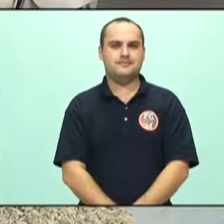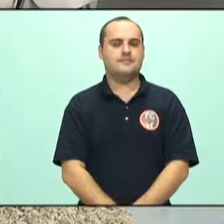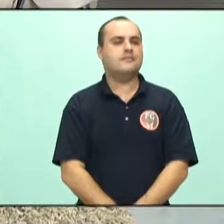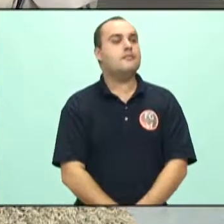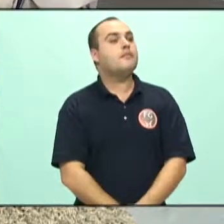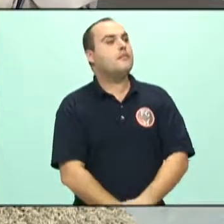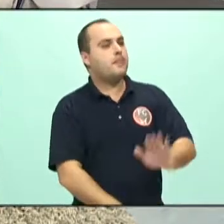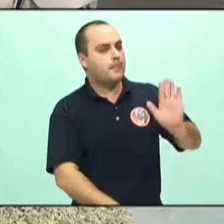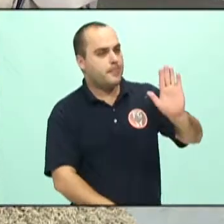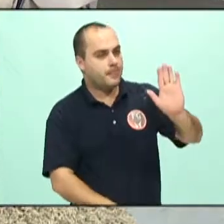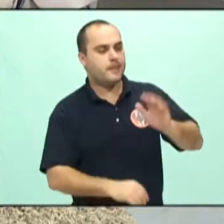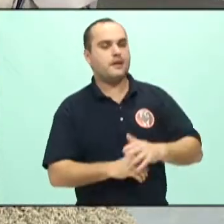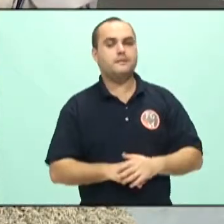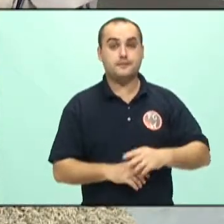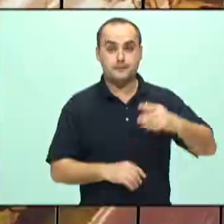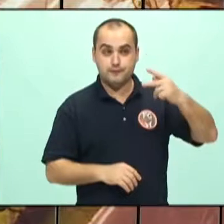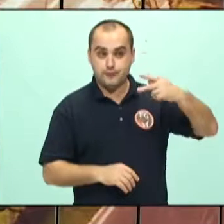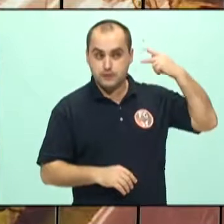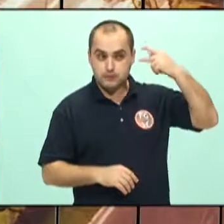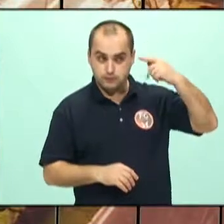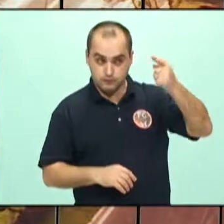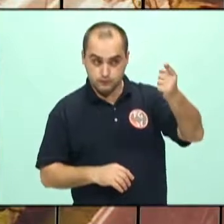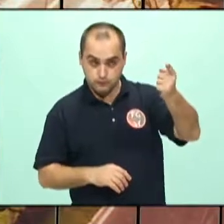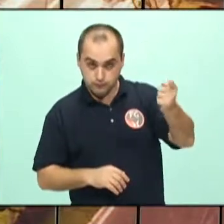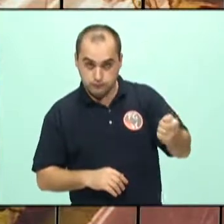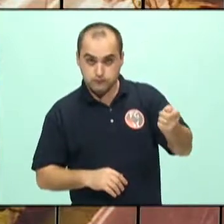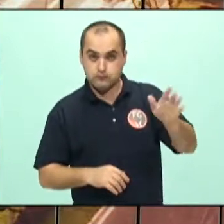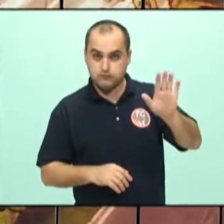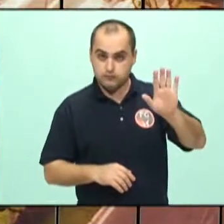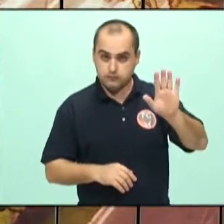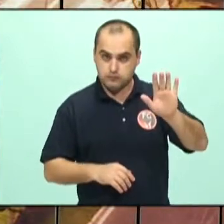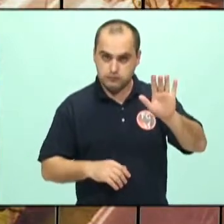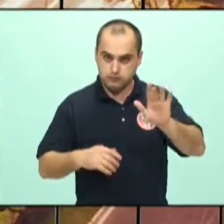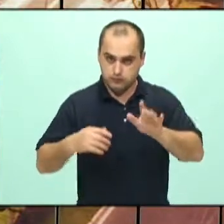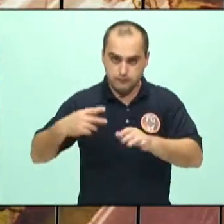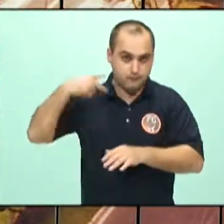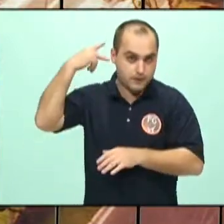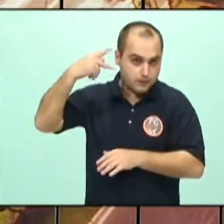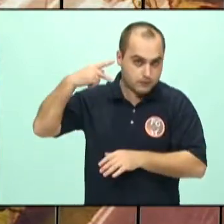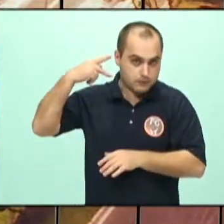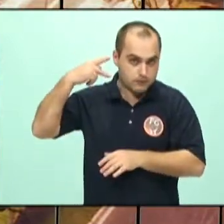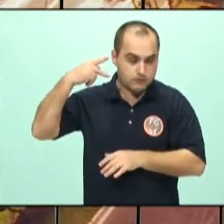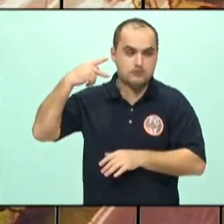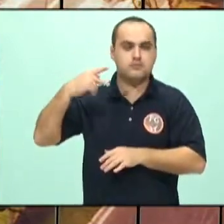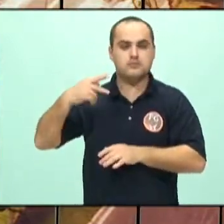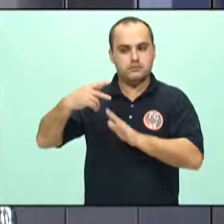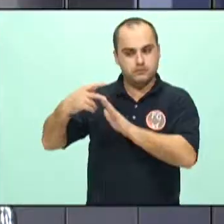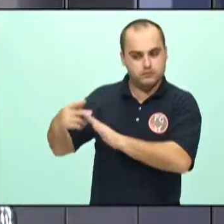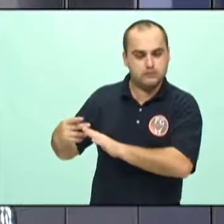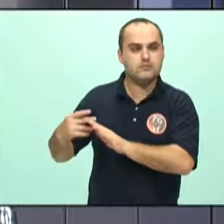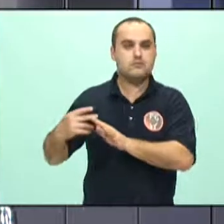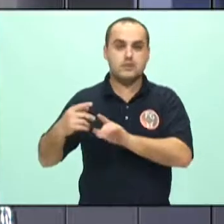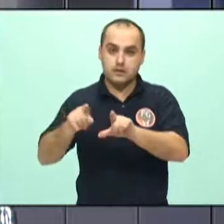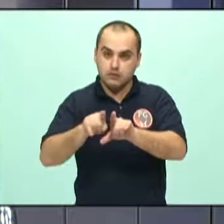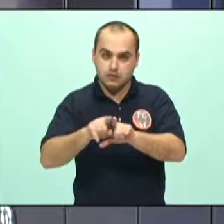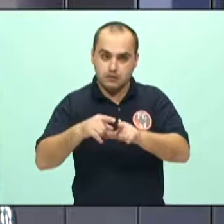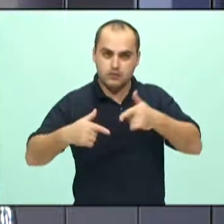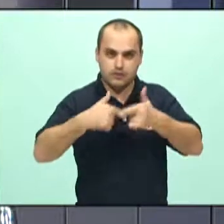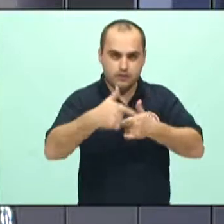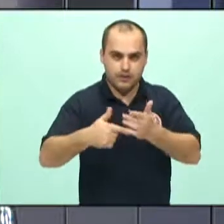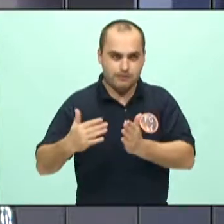Vereador Robson Coelho, além de parlamentar, o senhor é portuário. Qual é a situação real do nosso